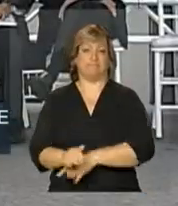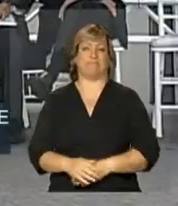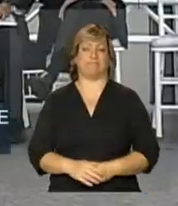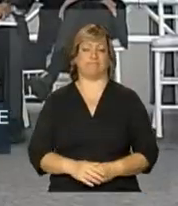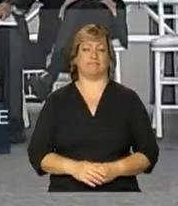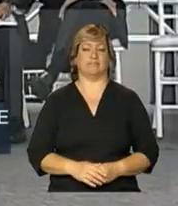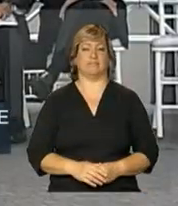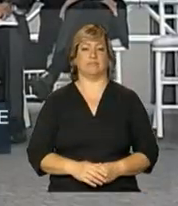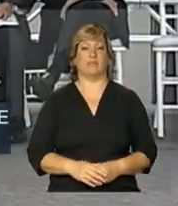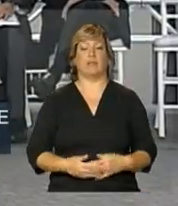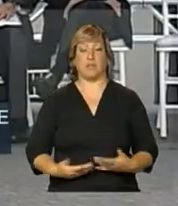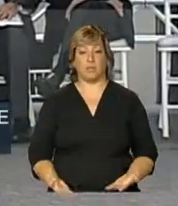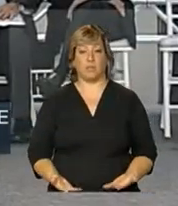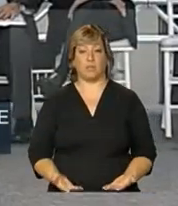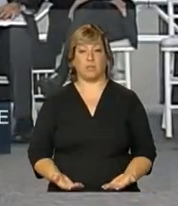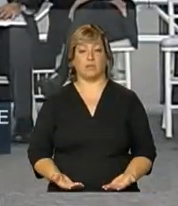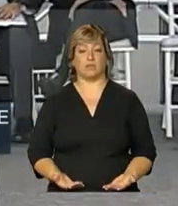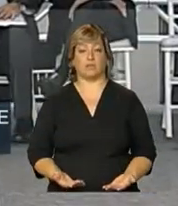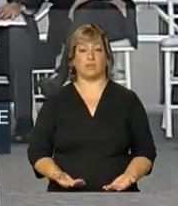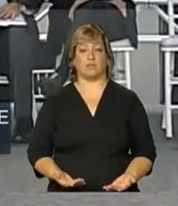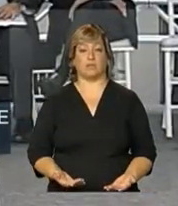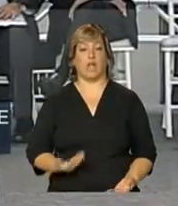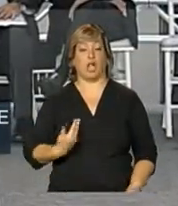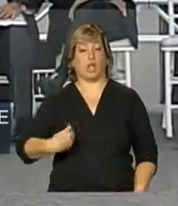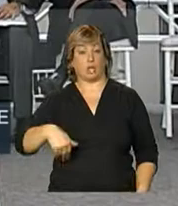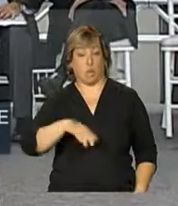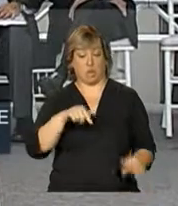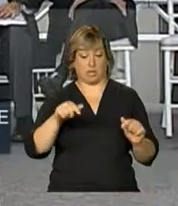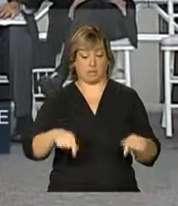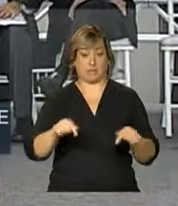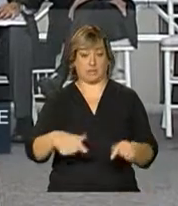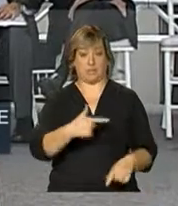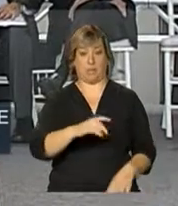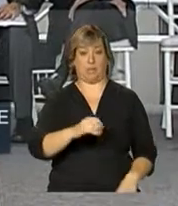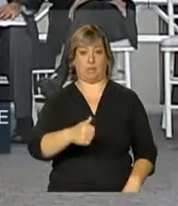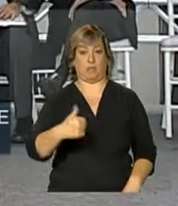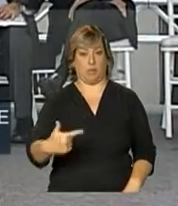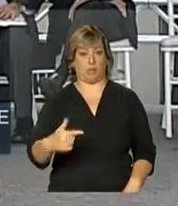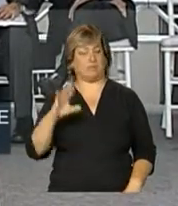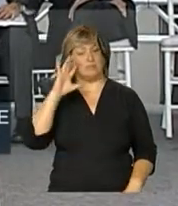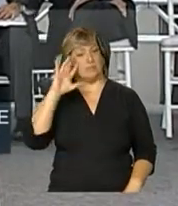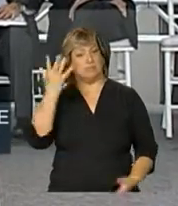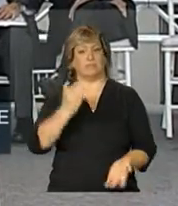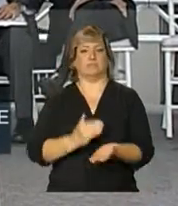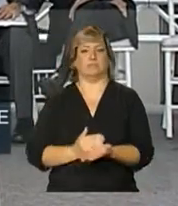Então, nós demos este ano um passo decisivo,